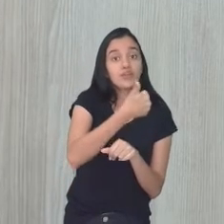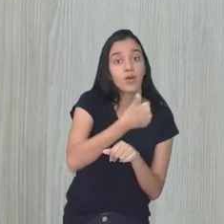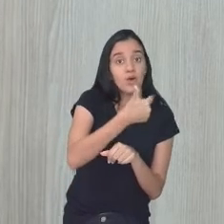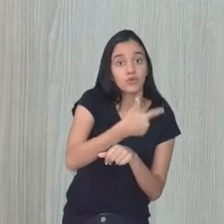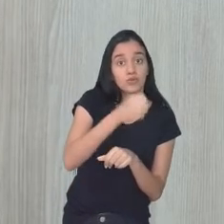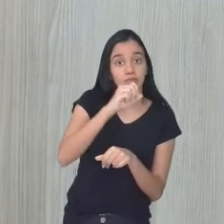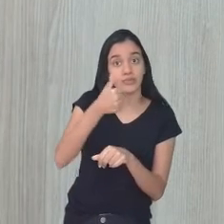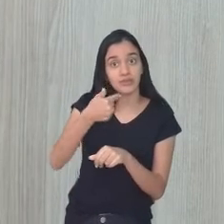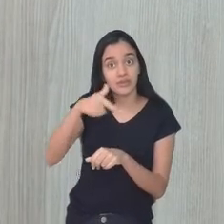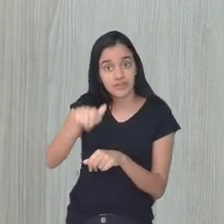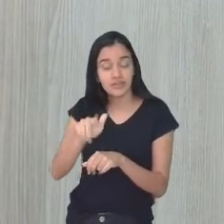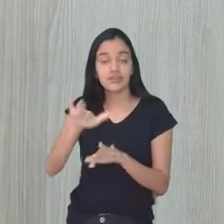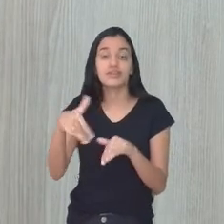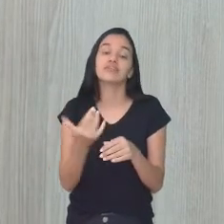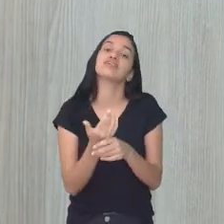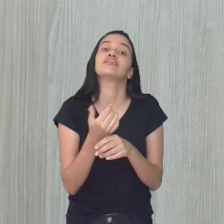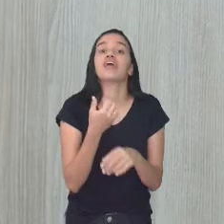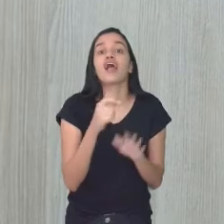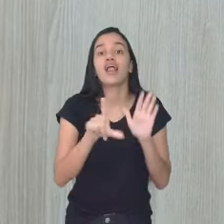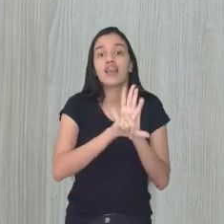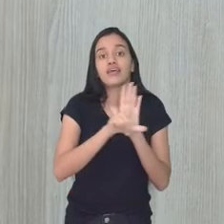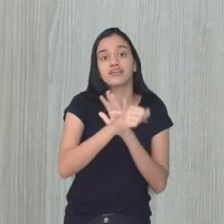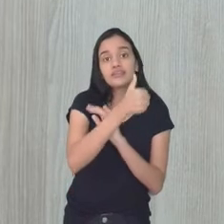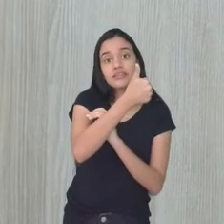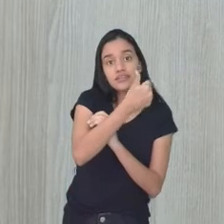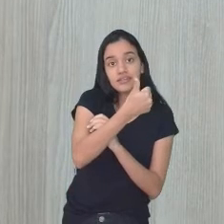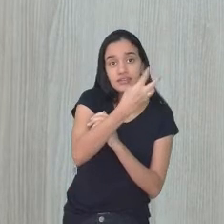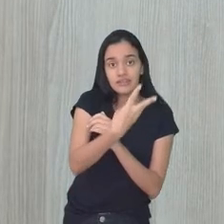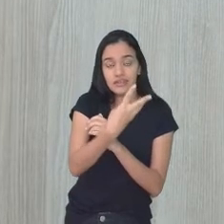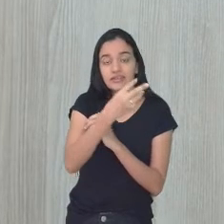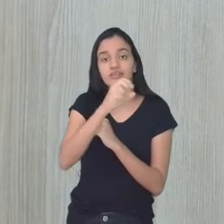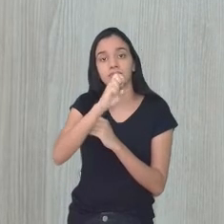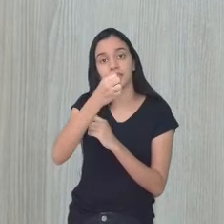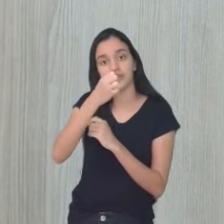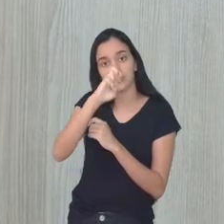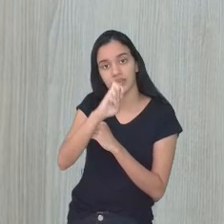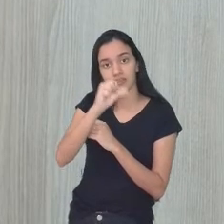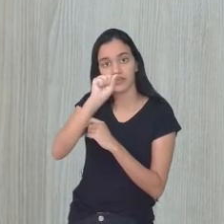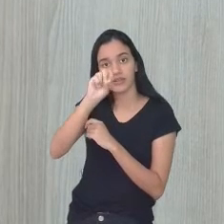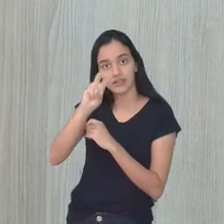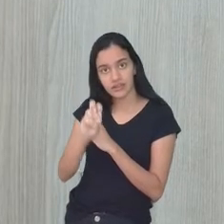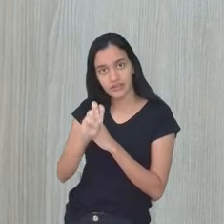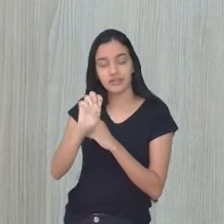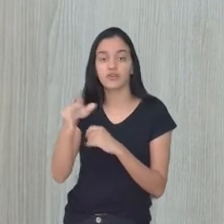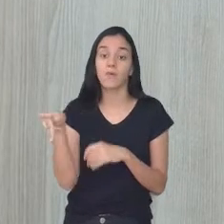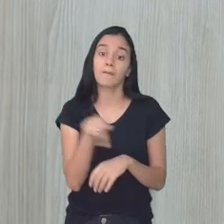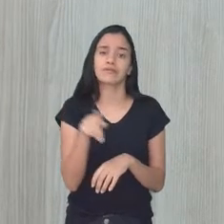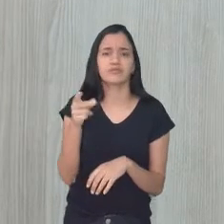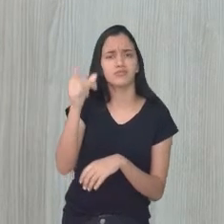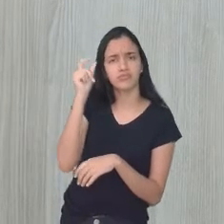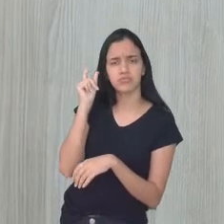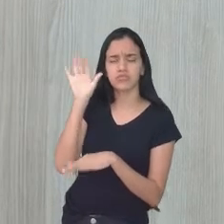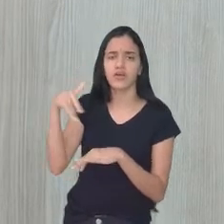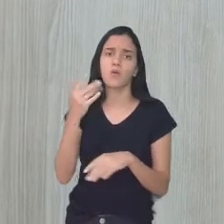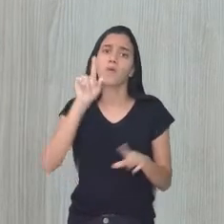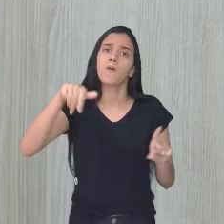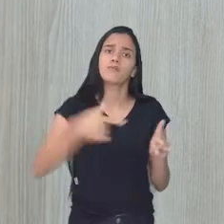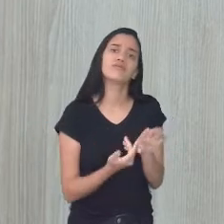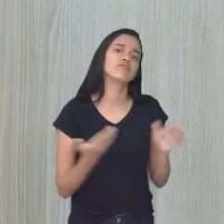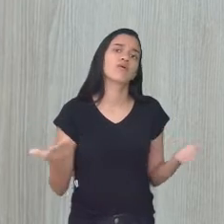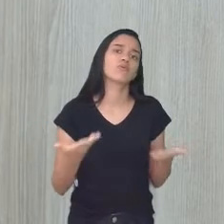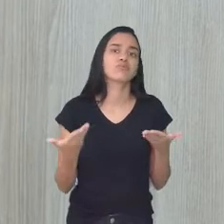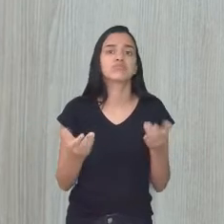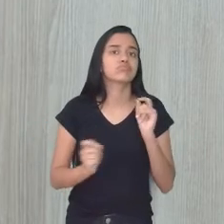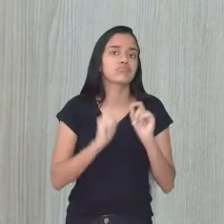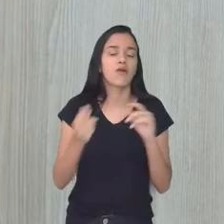Lei 13.585, pelo presidente da época, ela foi sancionada pelo presidente da época, e esse objetivo realmente é